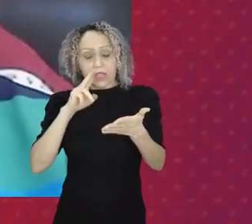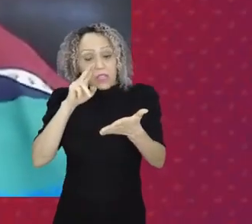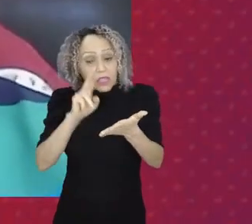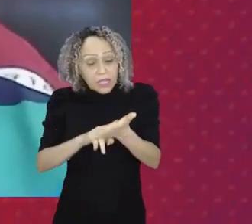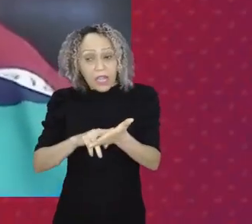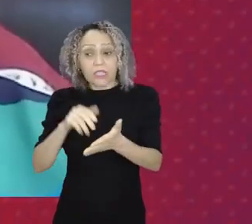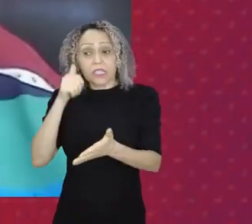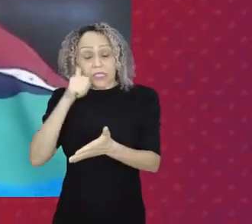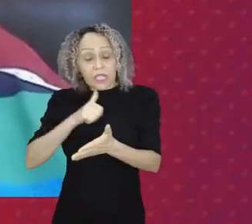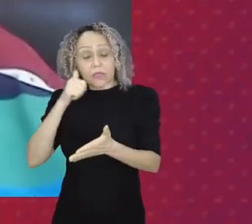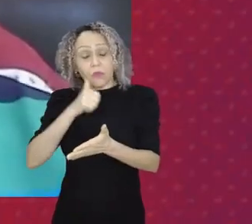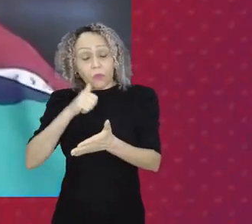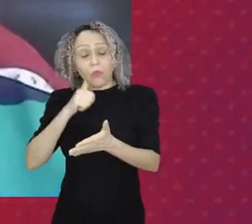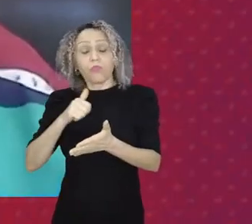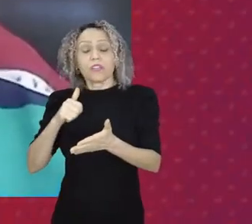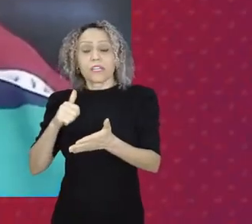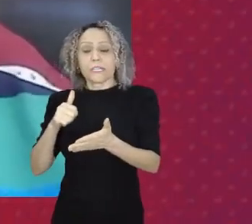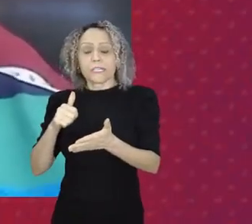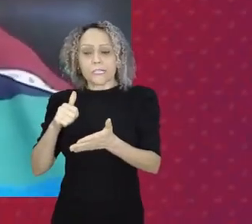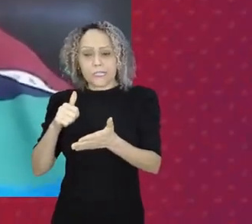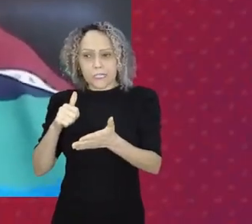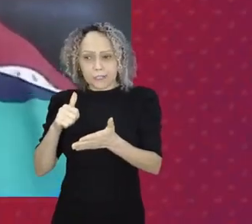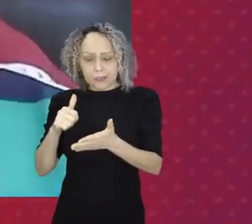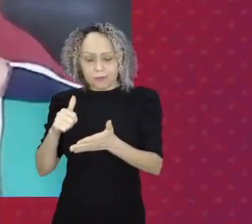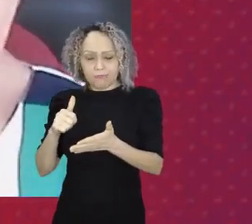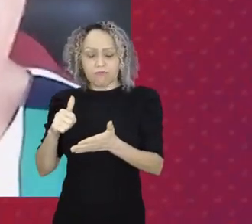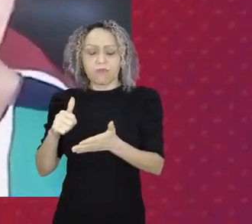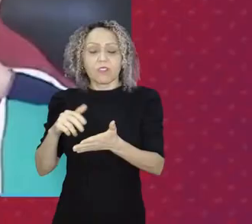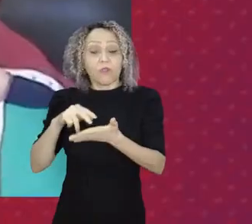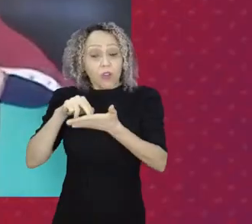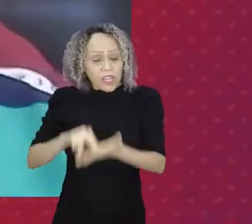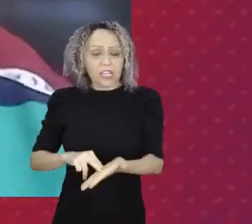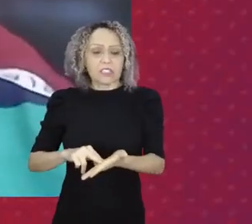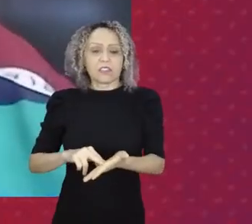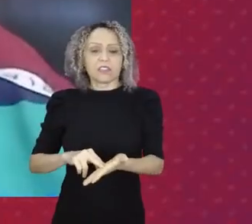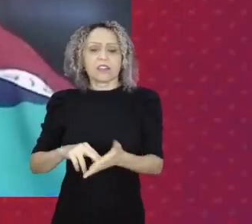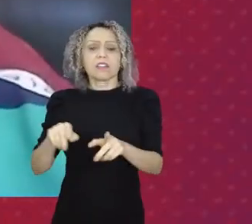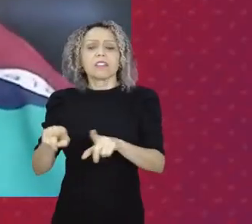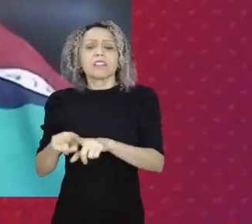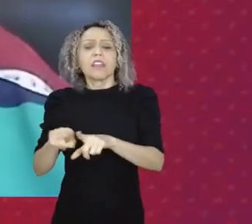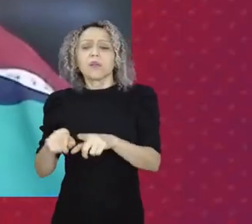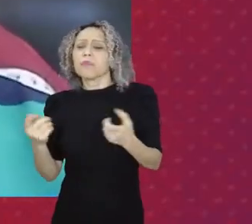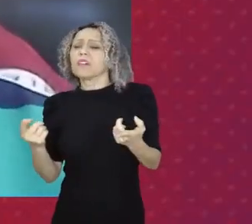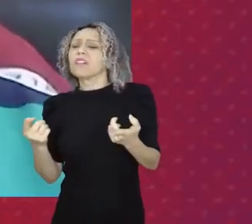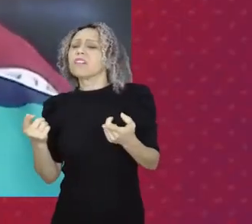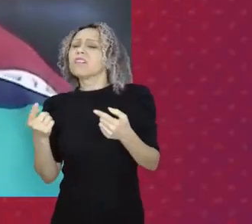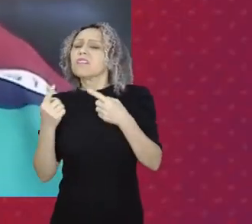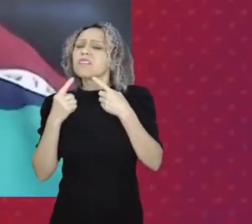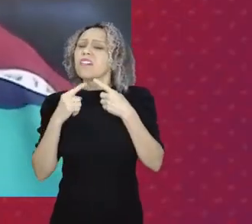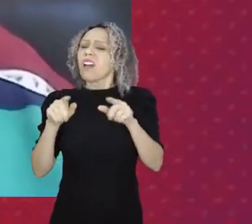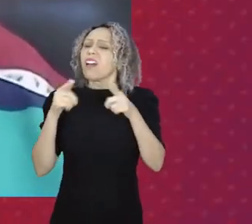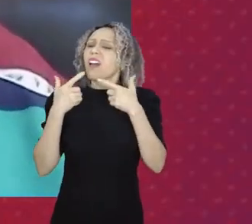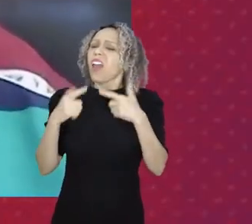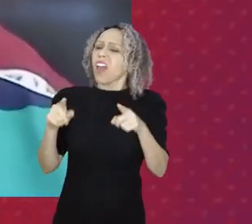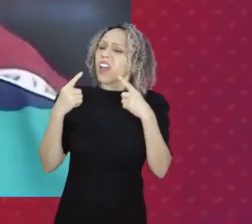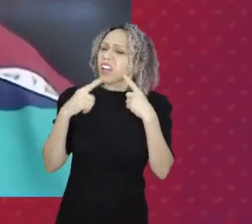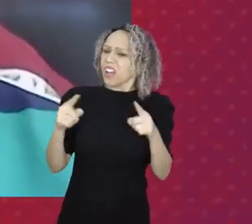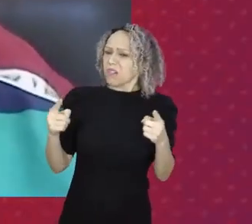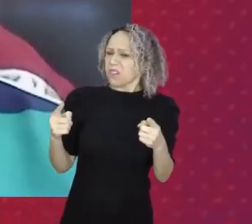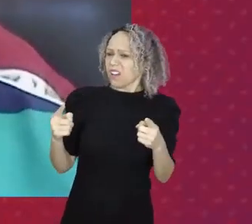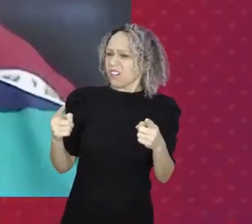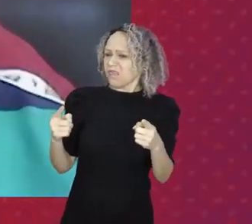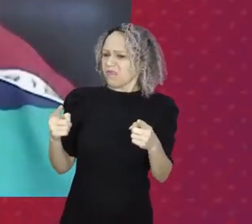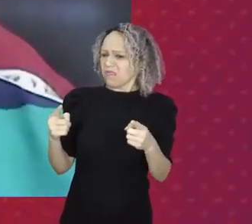reconhecer, divulgava e fortalecia e questionava o poder também econômico da época, e especialmente o poder